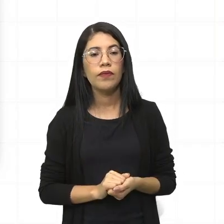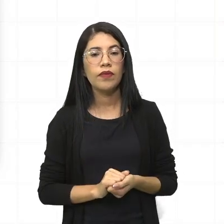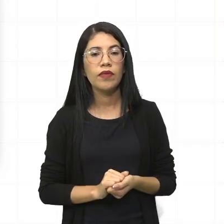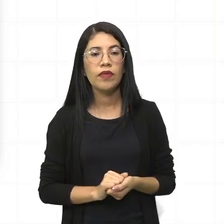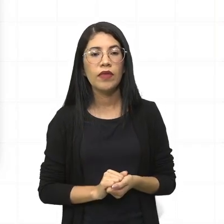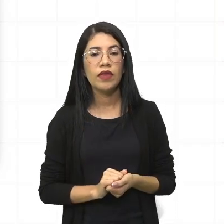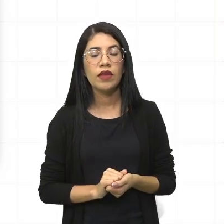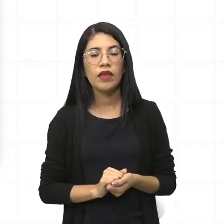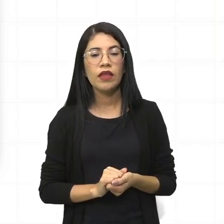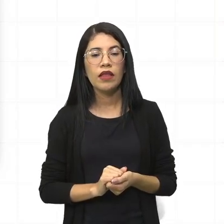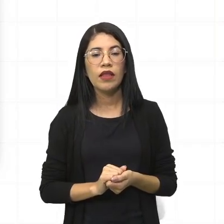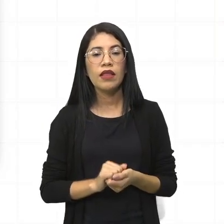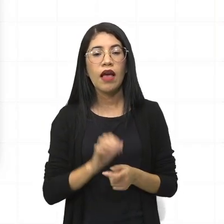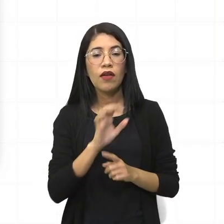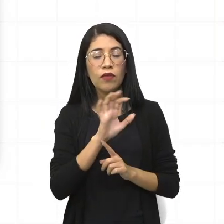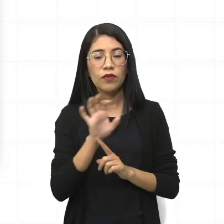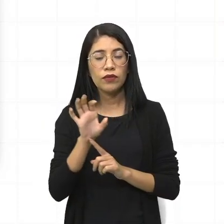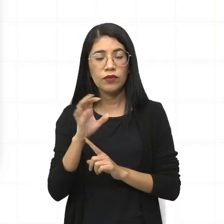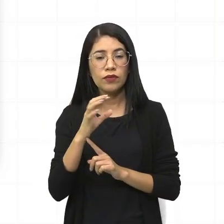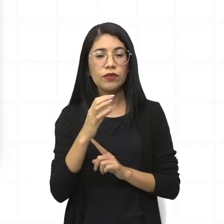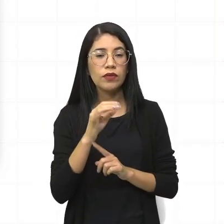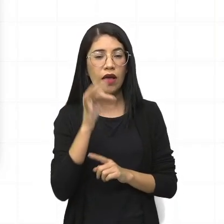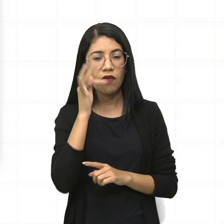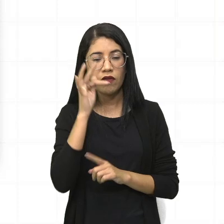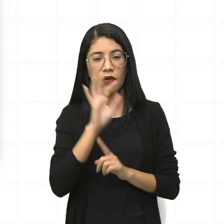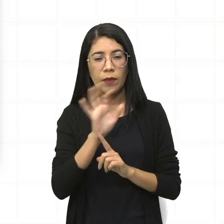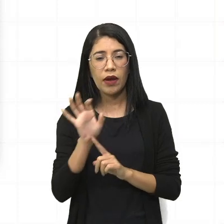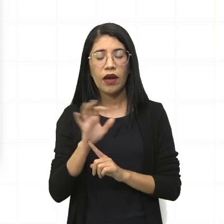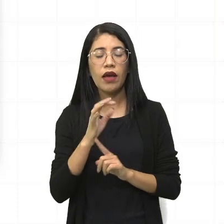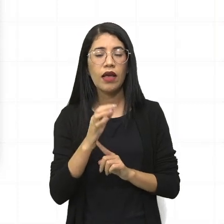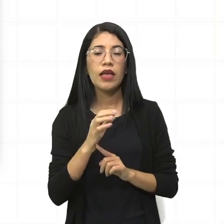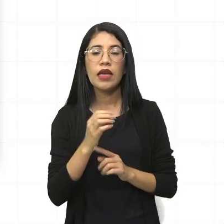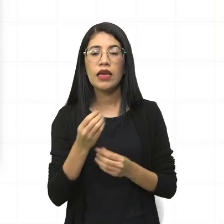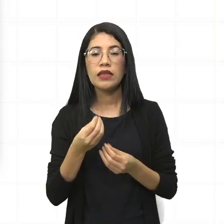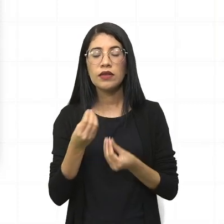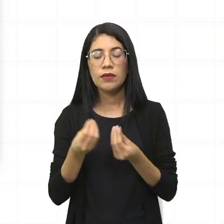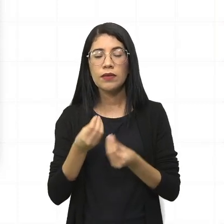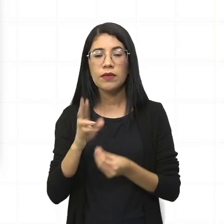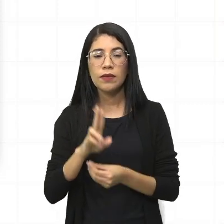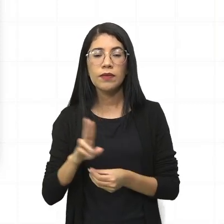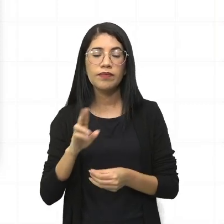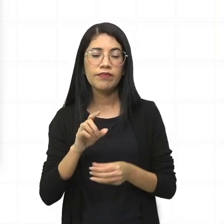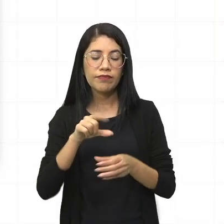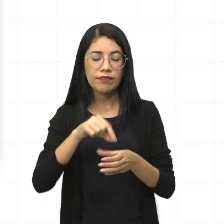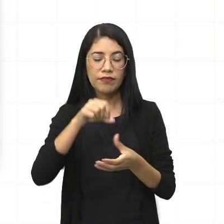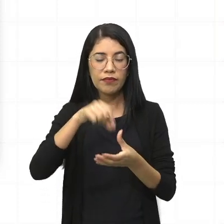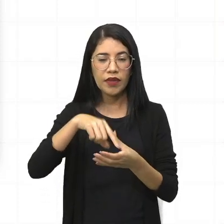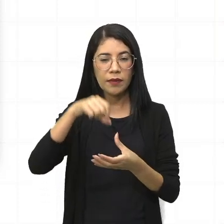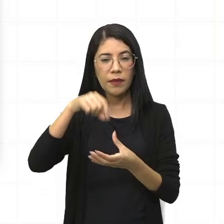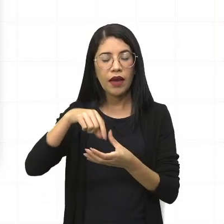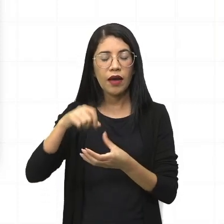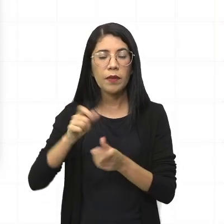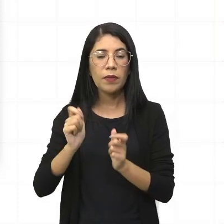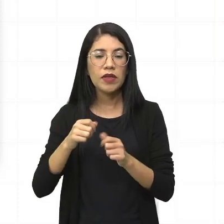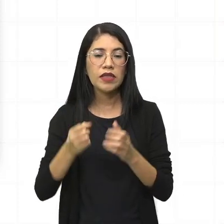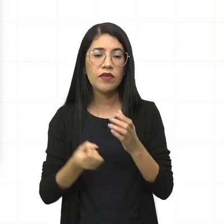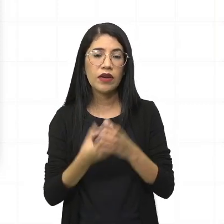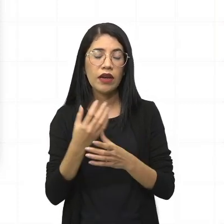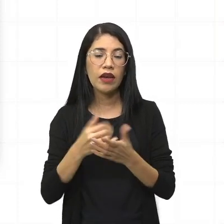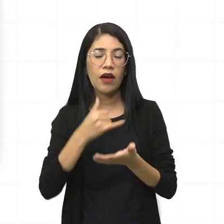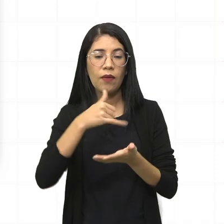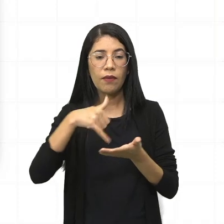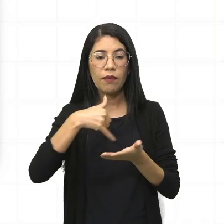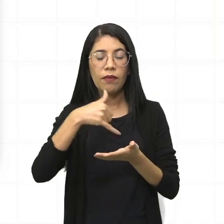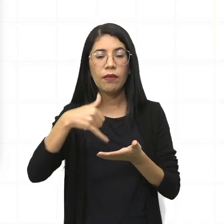dos girassóis, onde as sementes elas são utilizadas, aí, são prensadas, onde são extraído o óleo para gerar o